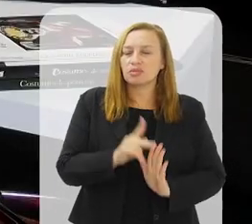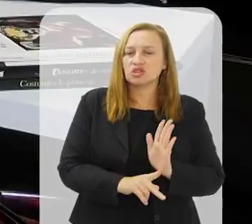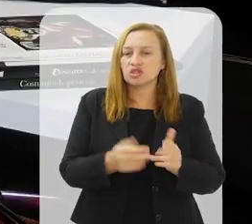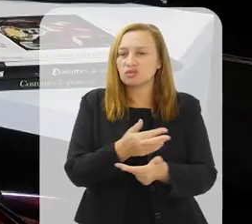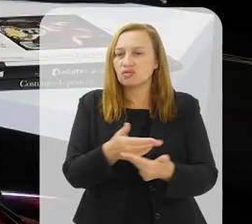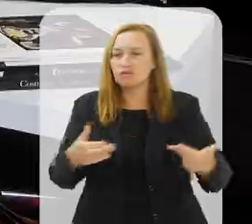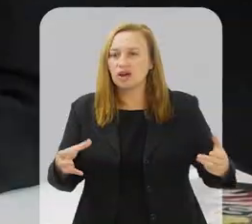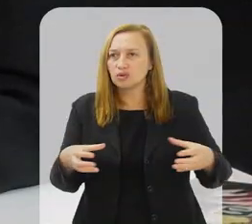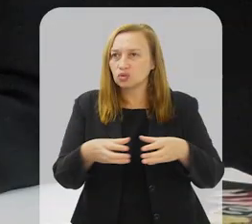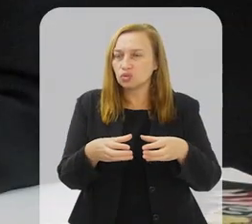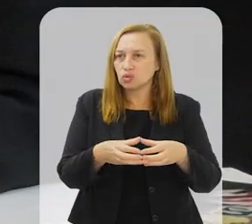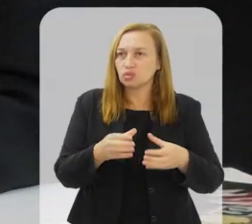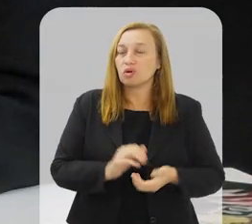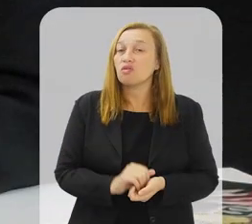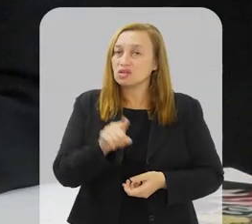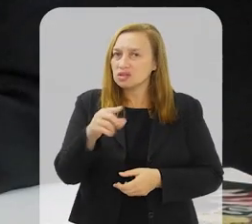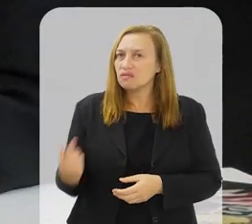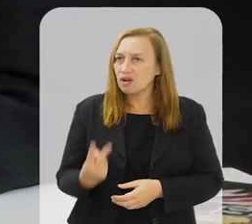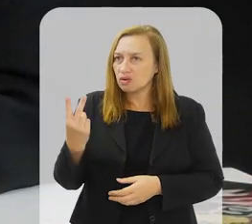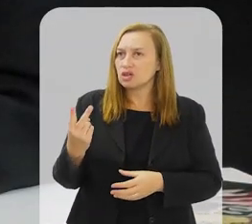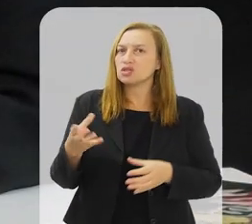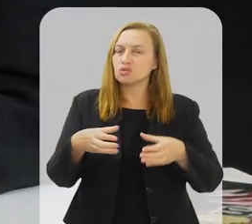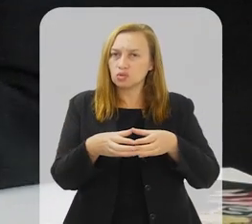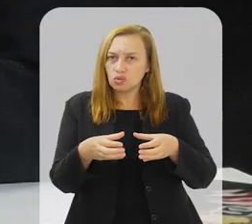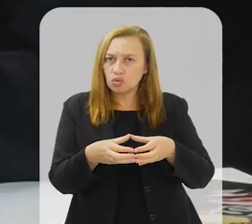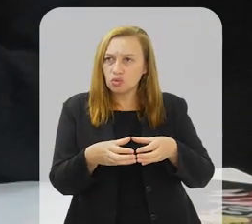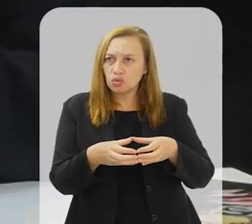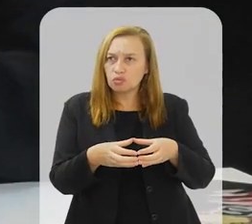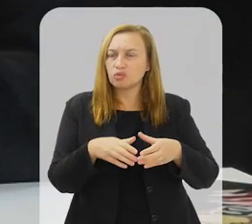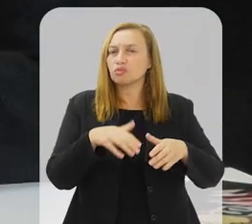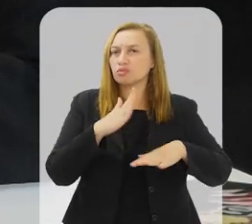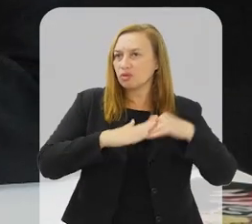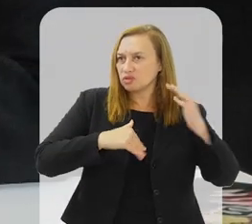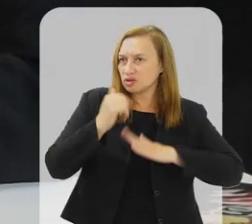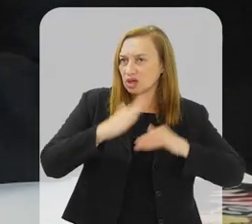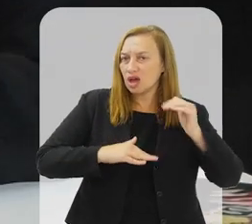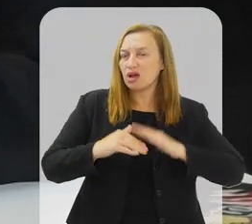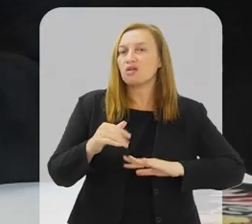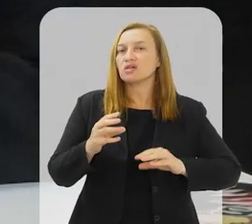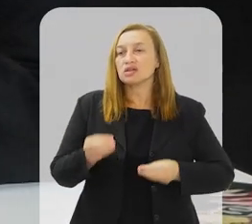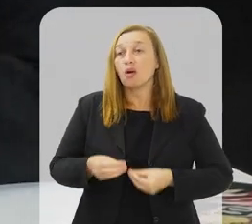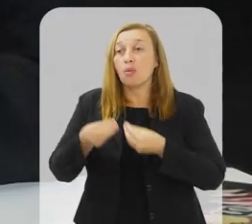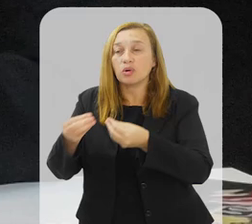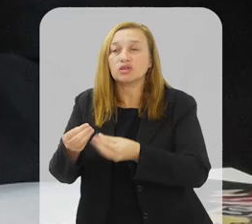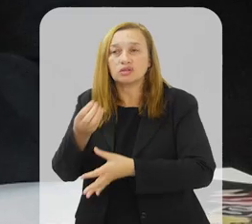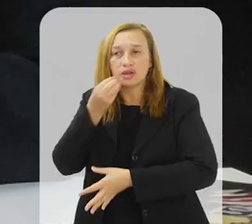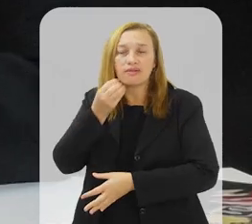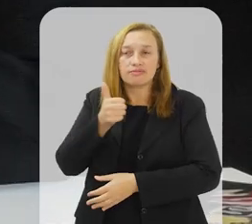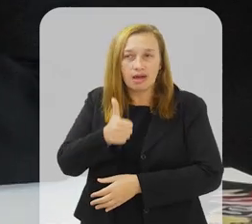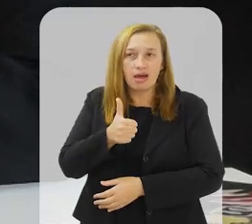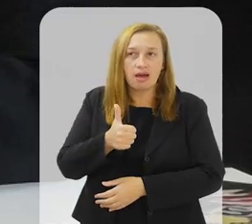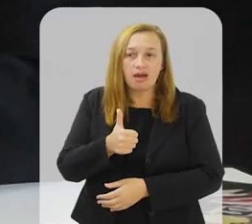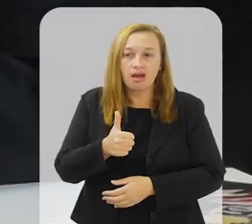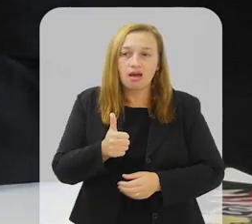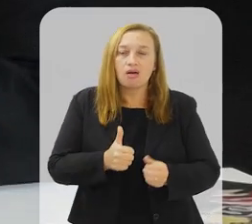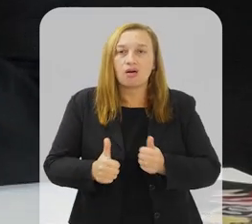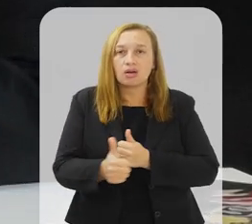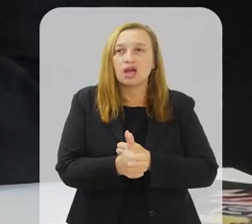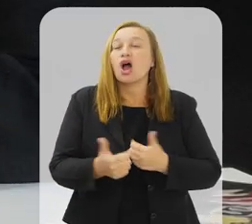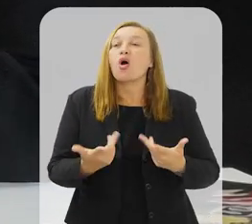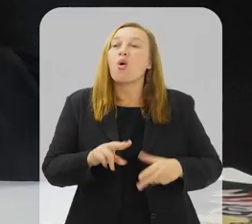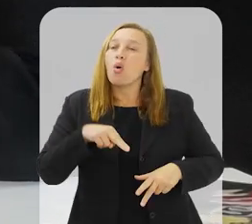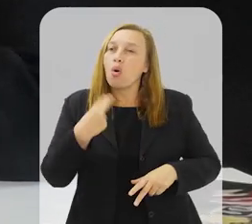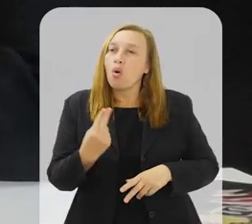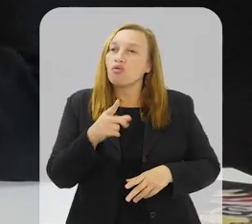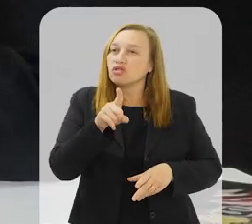faz Grandes projetos com grandes equipes né E você valoriza esse pessoa você expõe você dá protagonismo para esse grupo ou